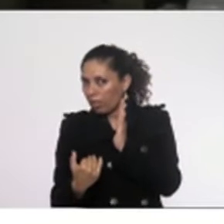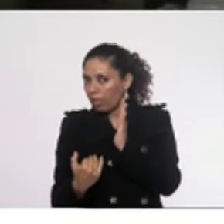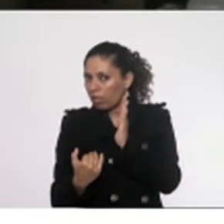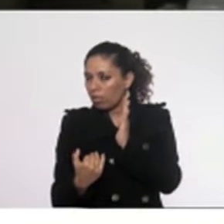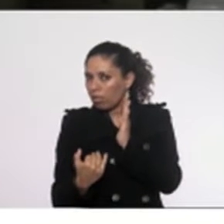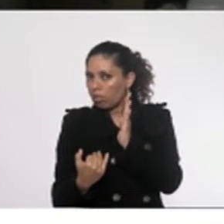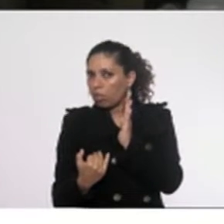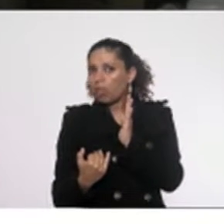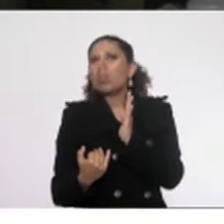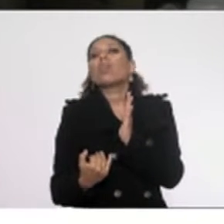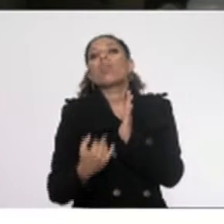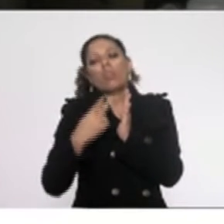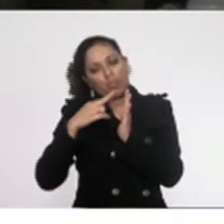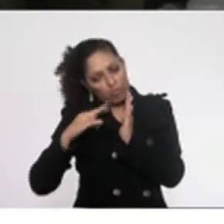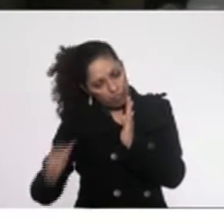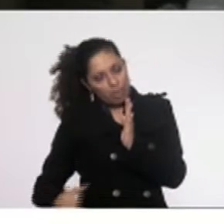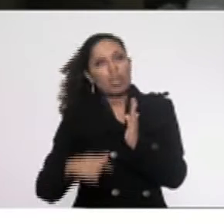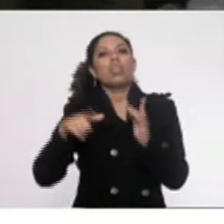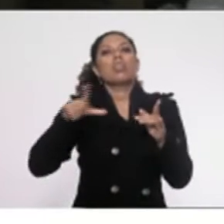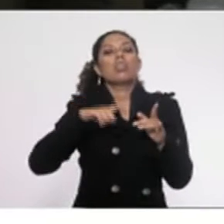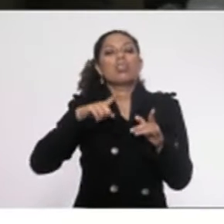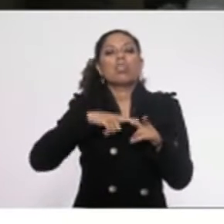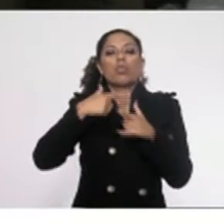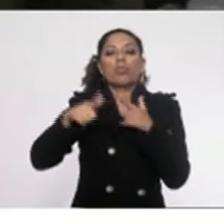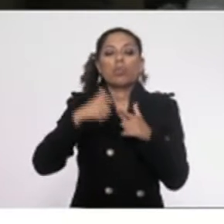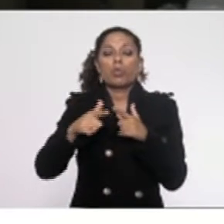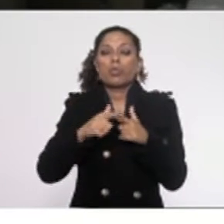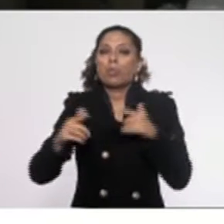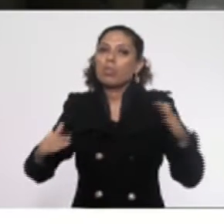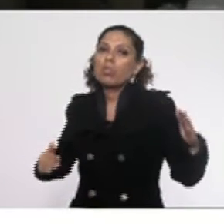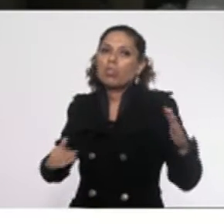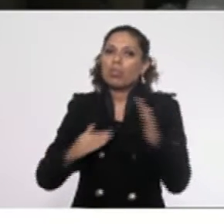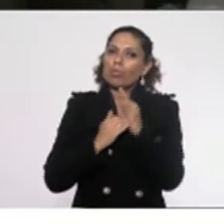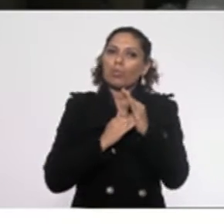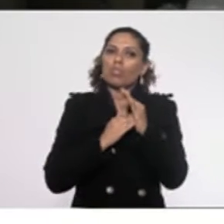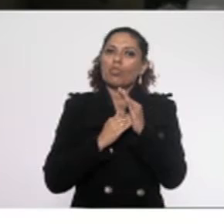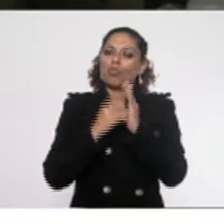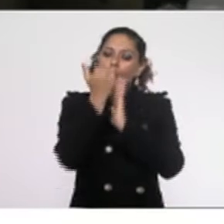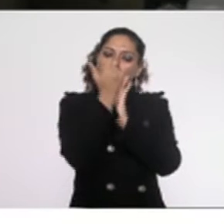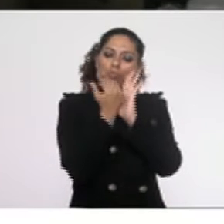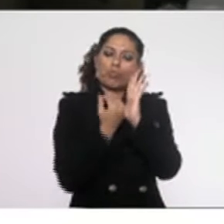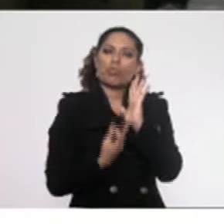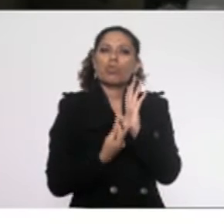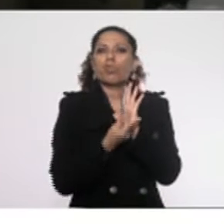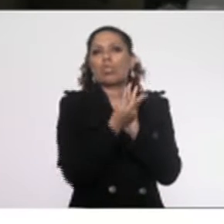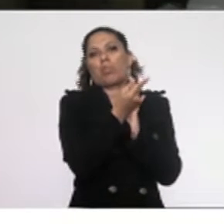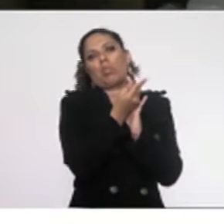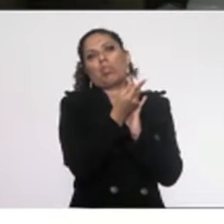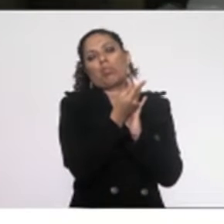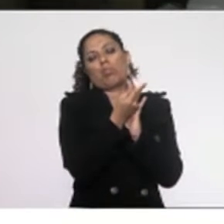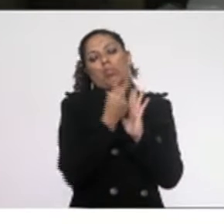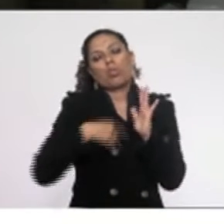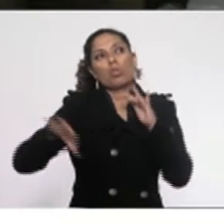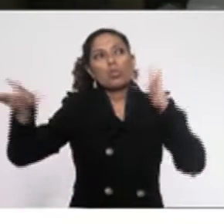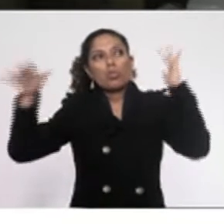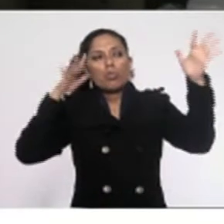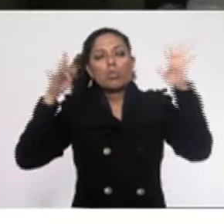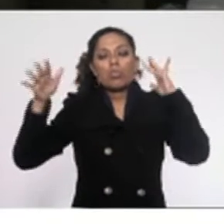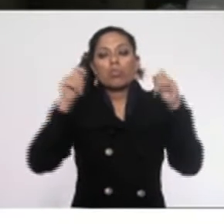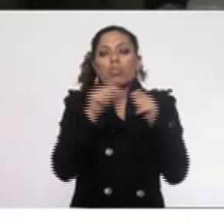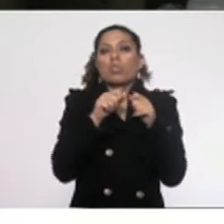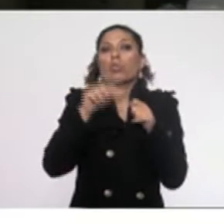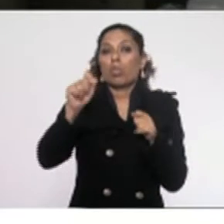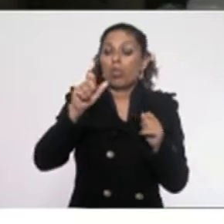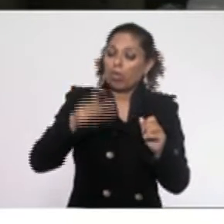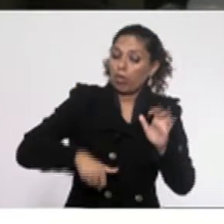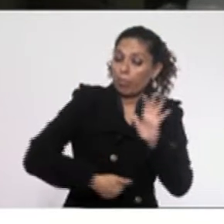novamente ele vai ter que capitalizar. Aí ele vai estourar de novo. Aí o que a gente imaginou? É melhor a